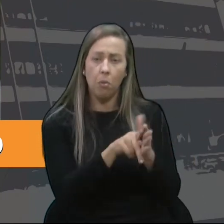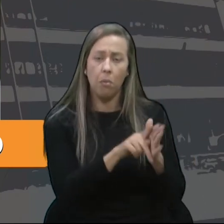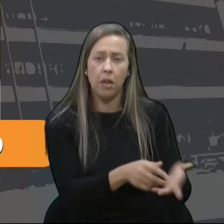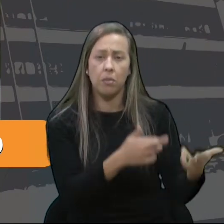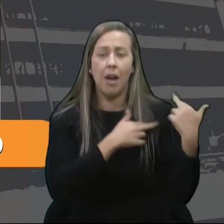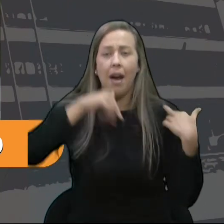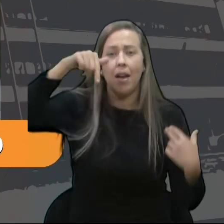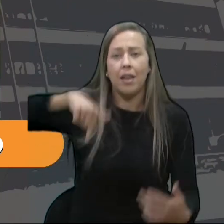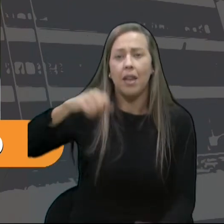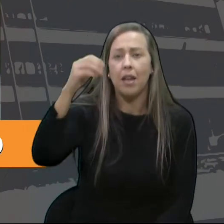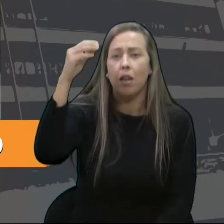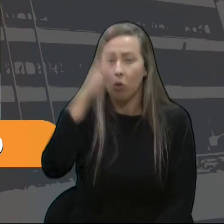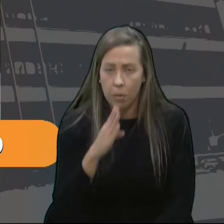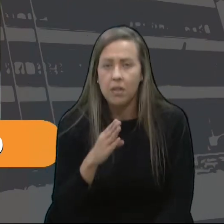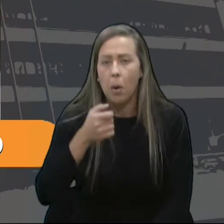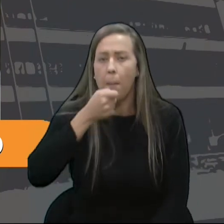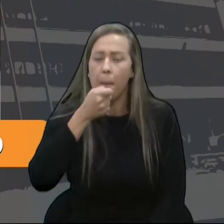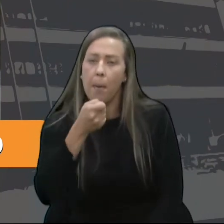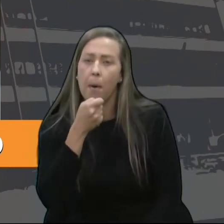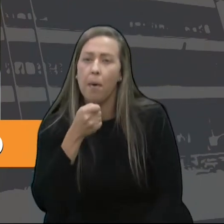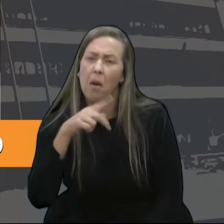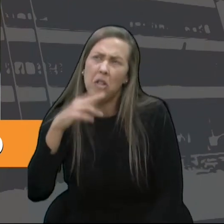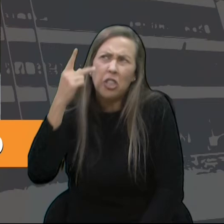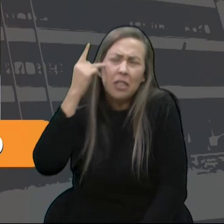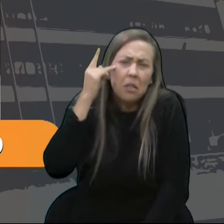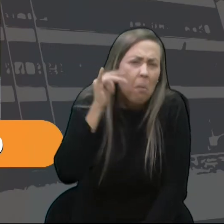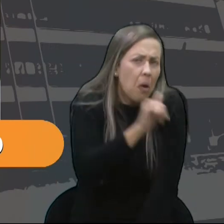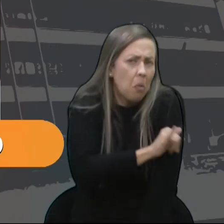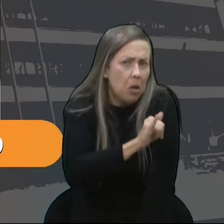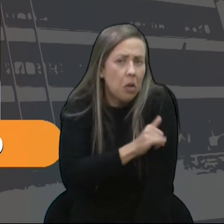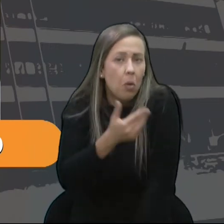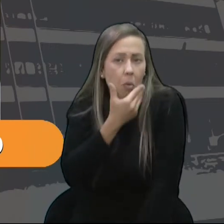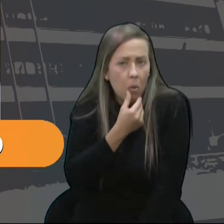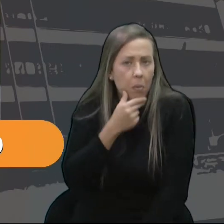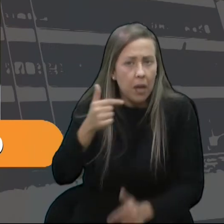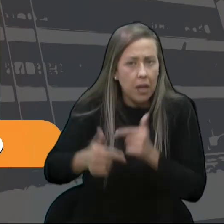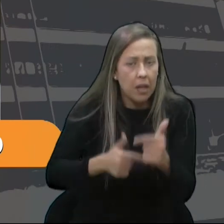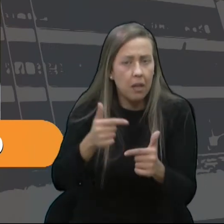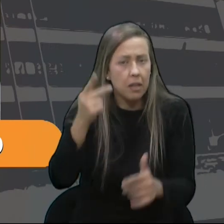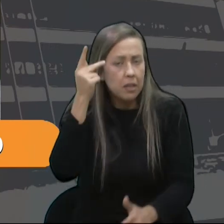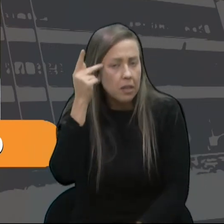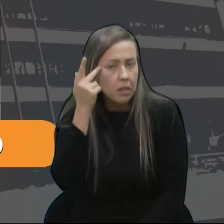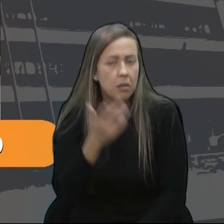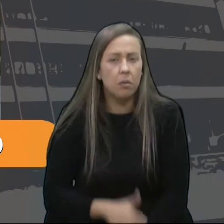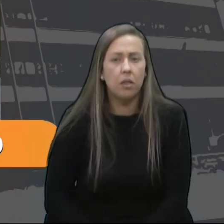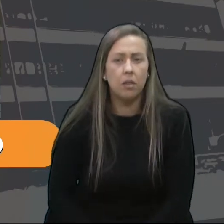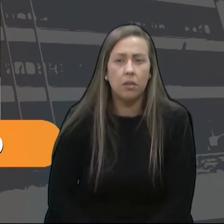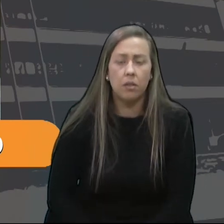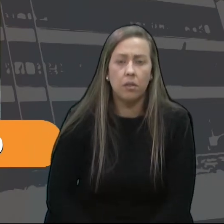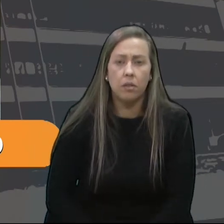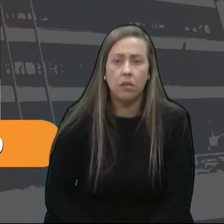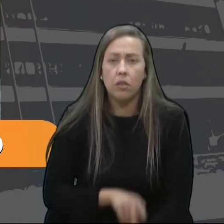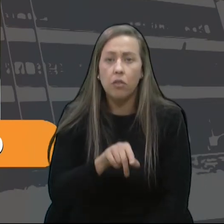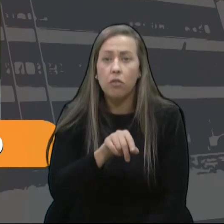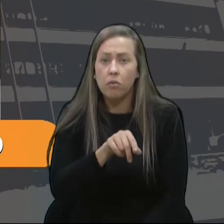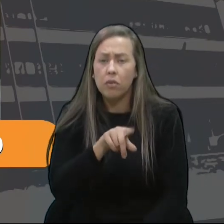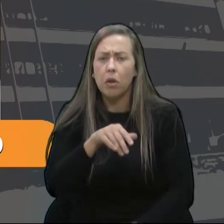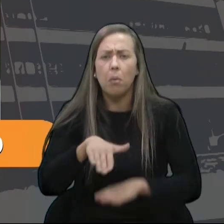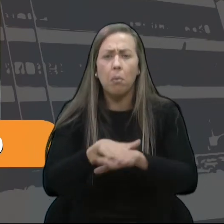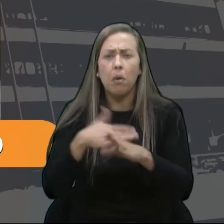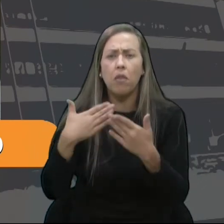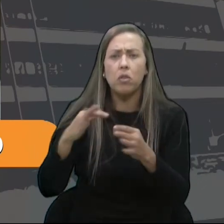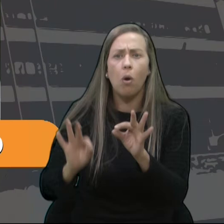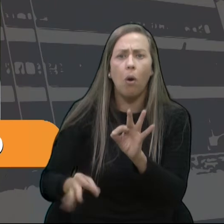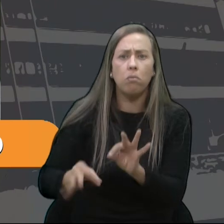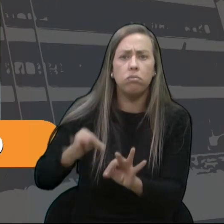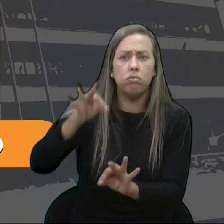aqui no Brasil. Eu imagino que eles estivessem em São Paulo, no Rio de Janeiro, mais provavelmente em São Paulo. E foi até uma conversa longa